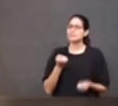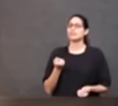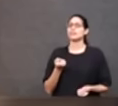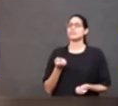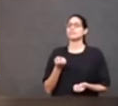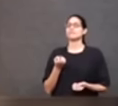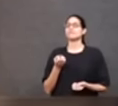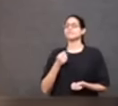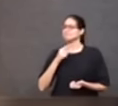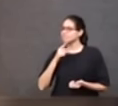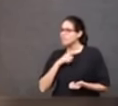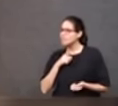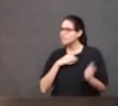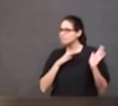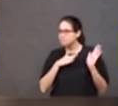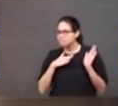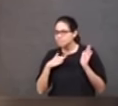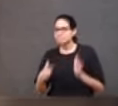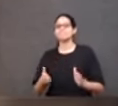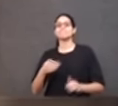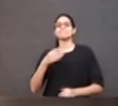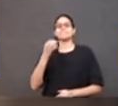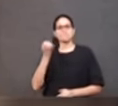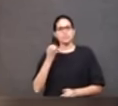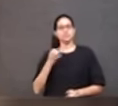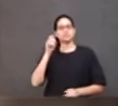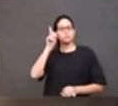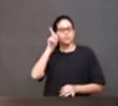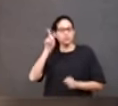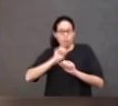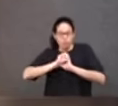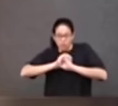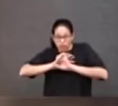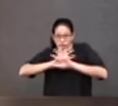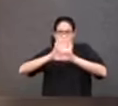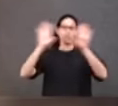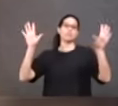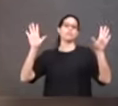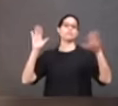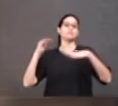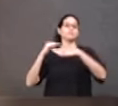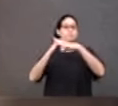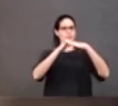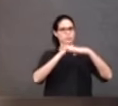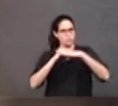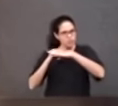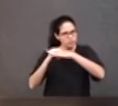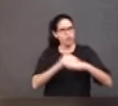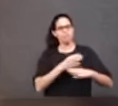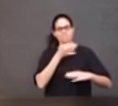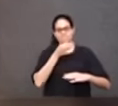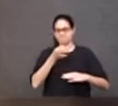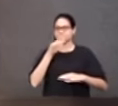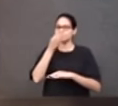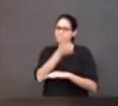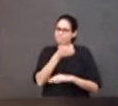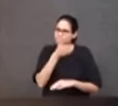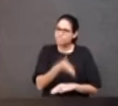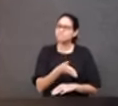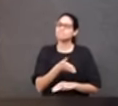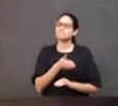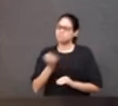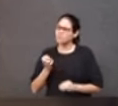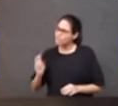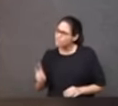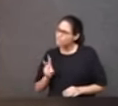teremos processos para uma gestão mais transparente, democrática, participativa, que valorize